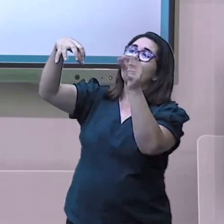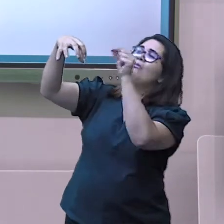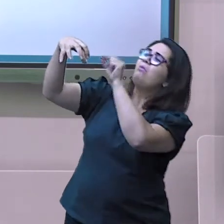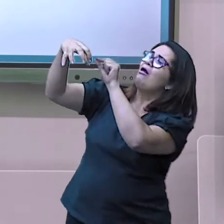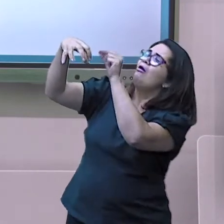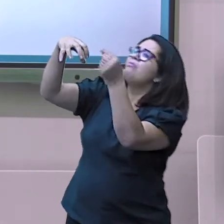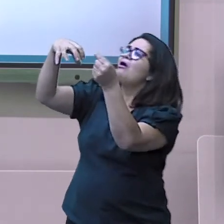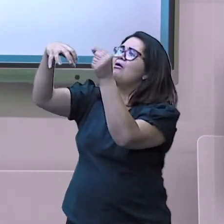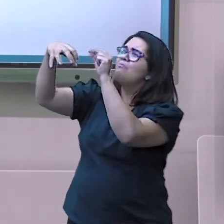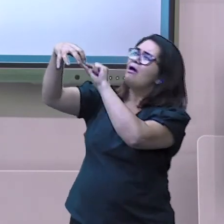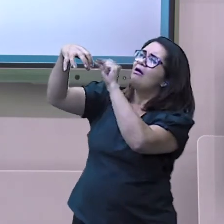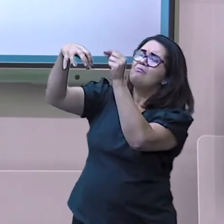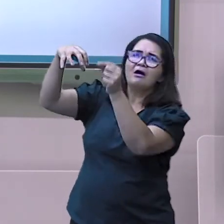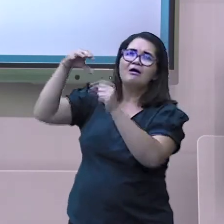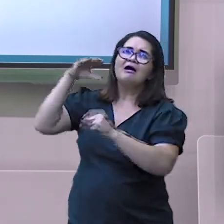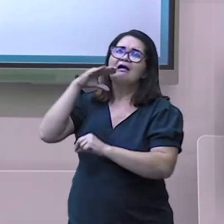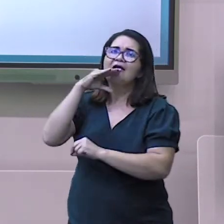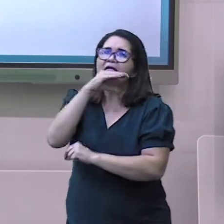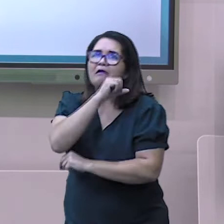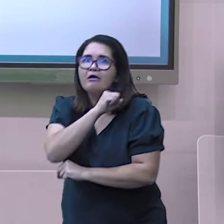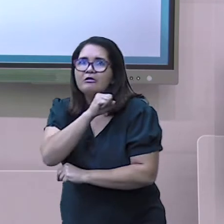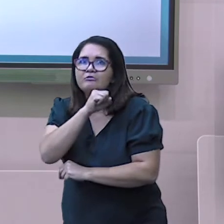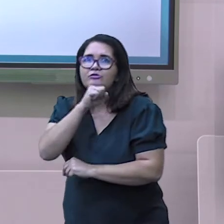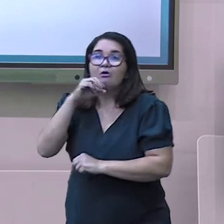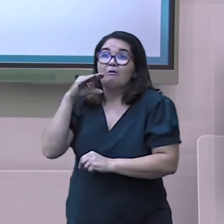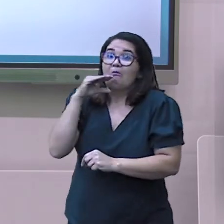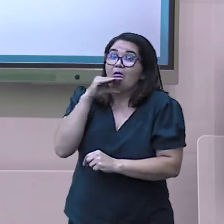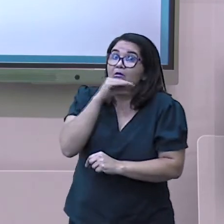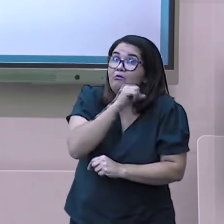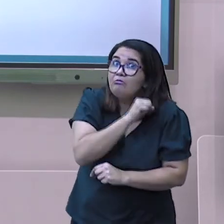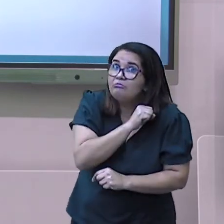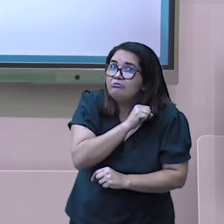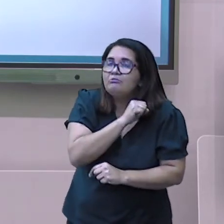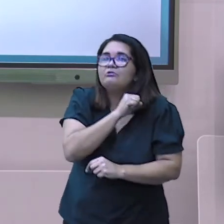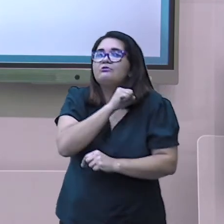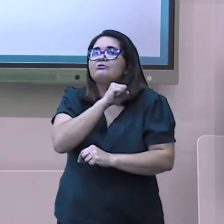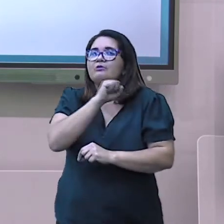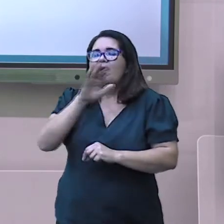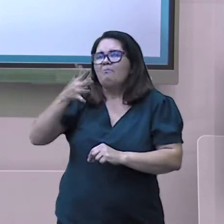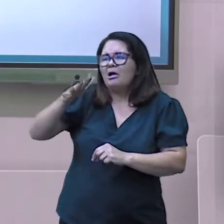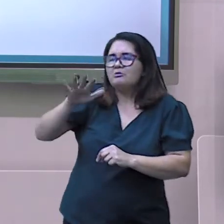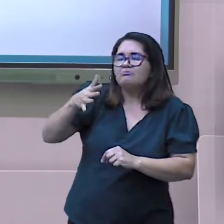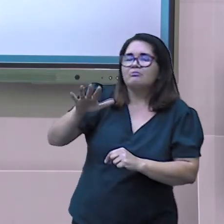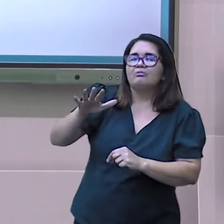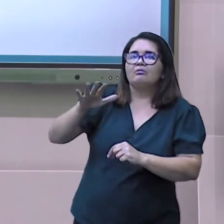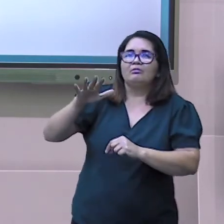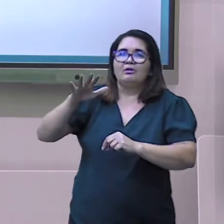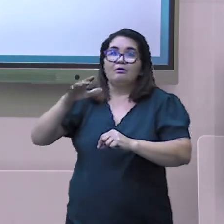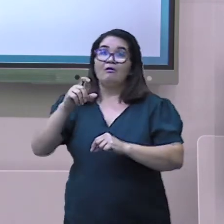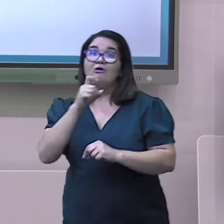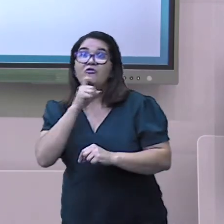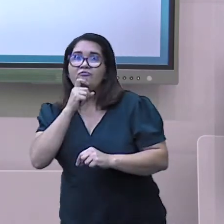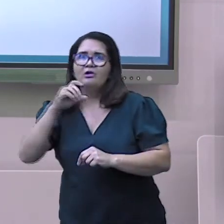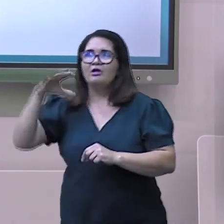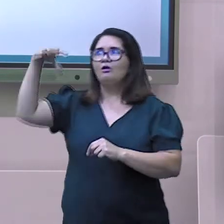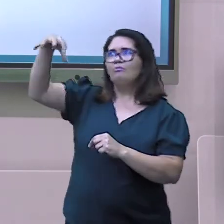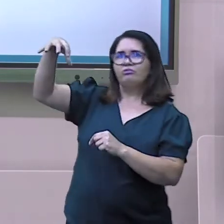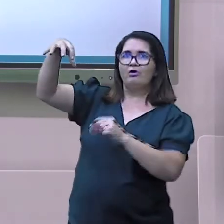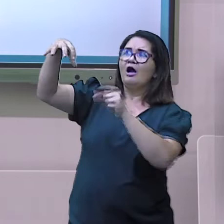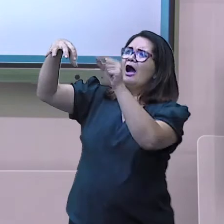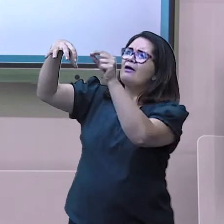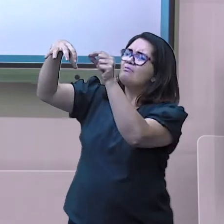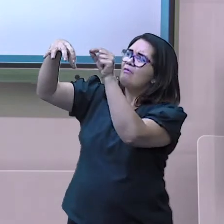faz isso com o chuveiro elétrico ligado. E aí, você muda ali a chave, mas o